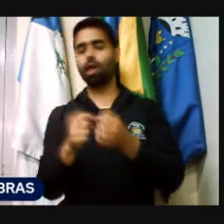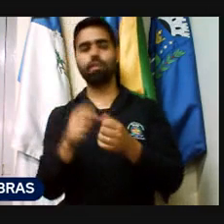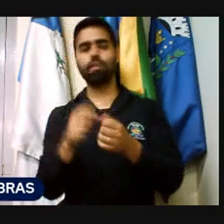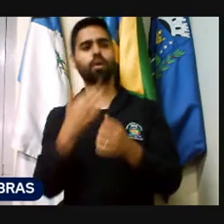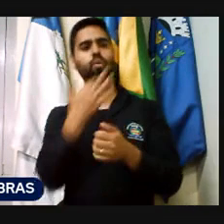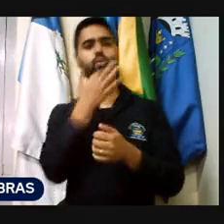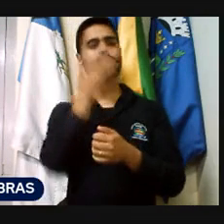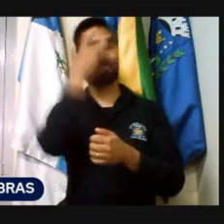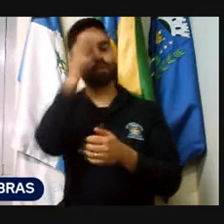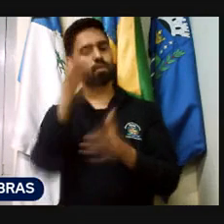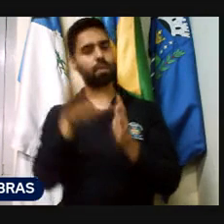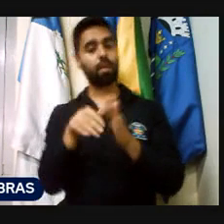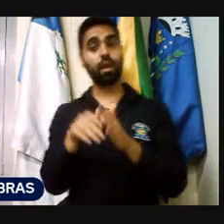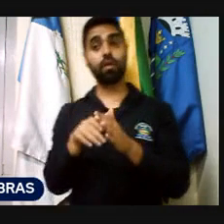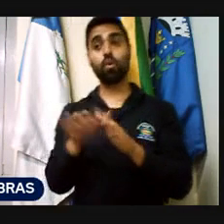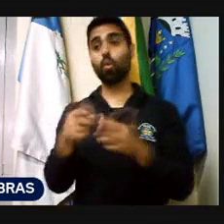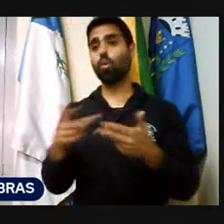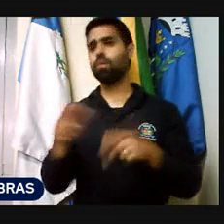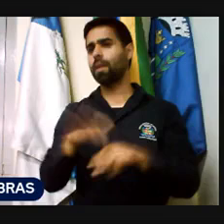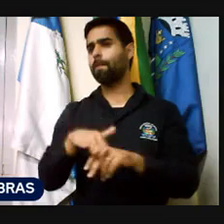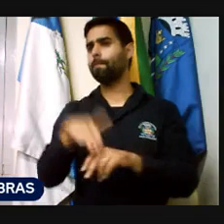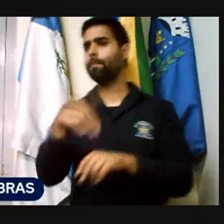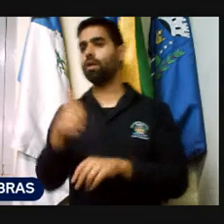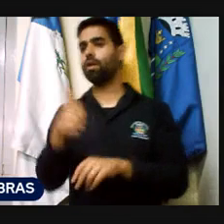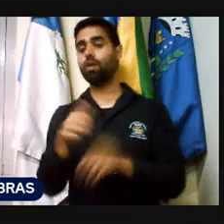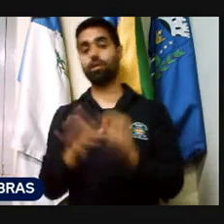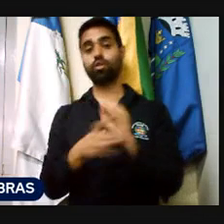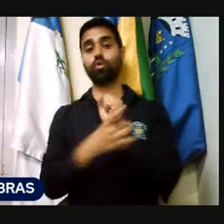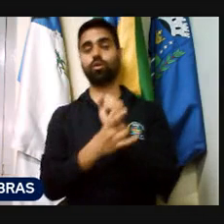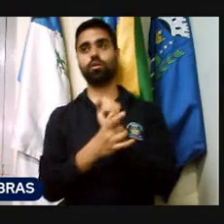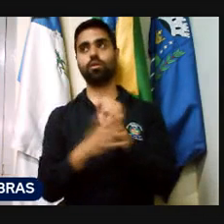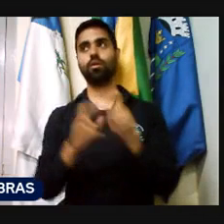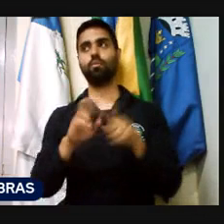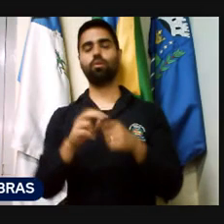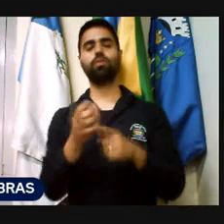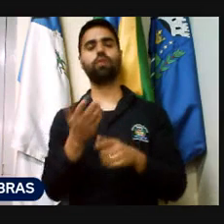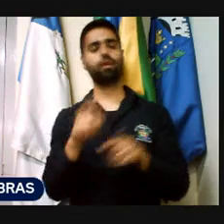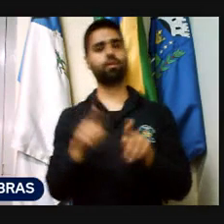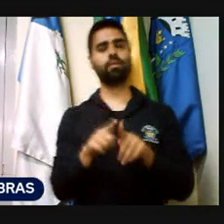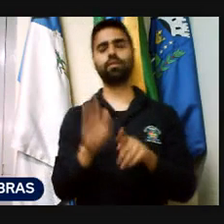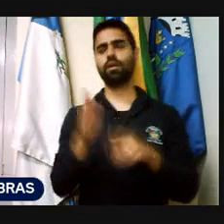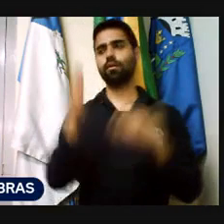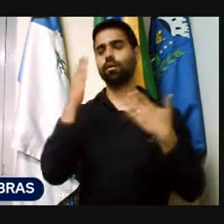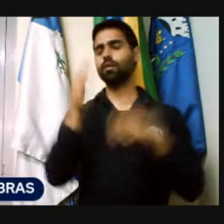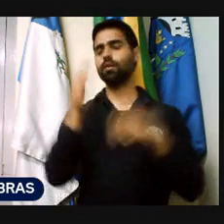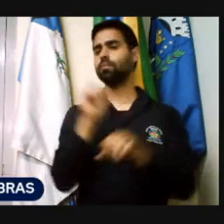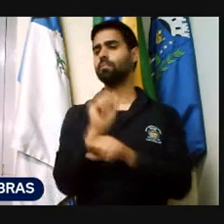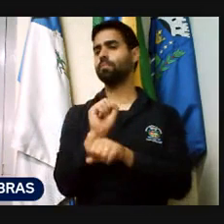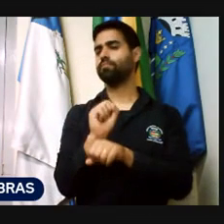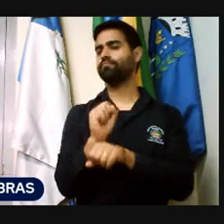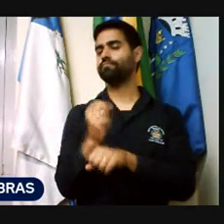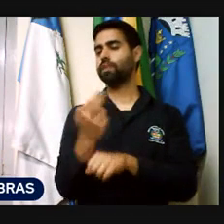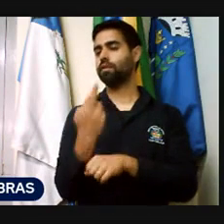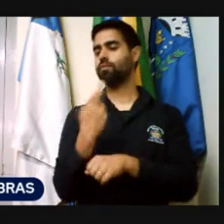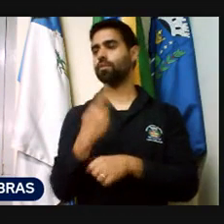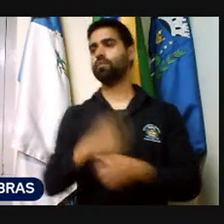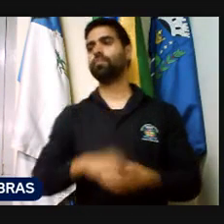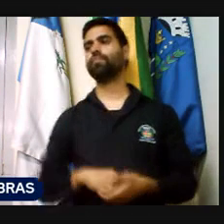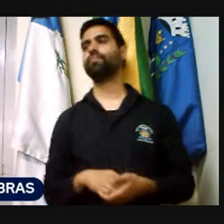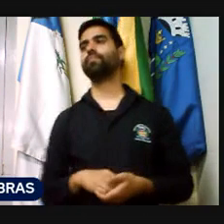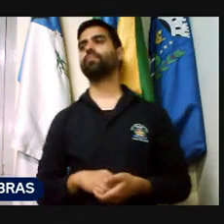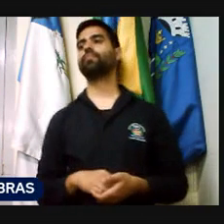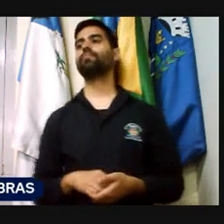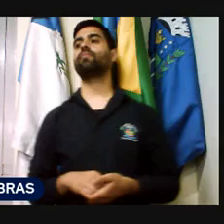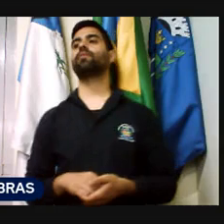enfim, benefícios para a segurança de nosso município. Desta forma, reiterando o protesto de estima em consideração, pede espera deferimento. Sala